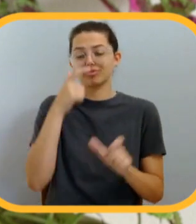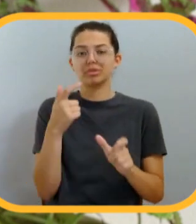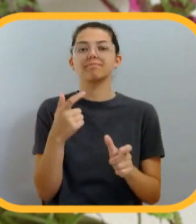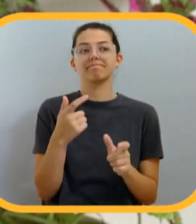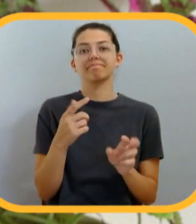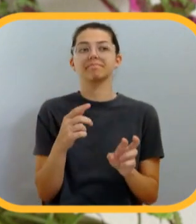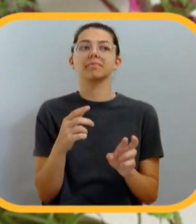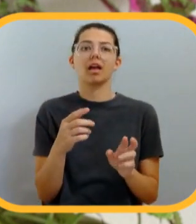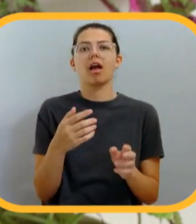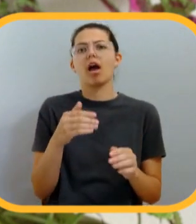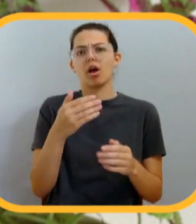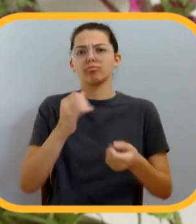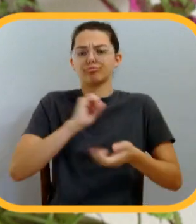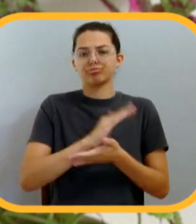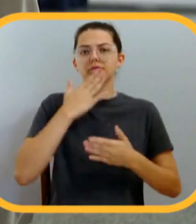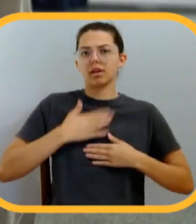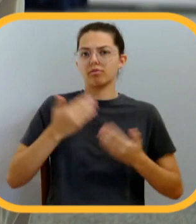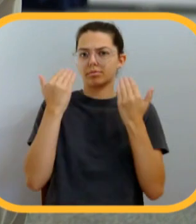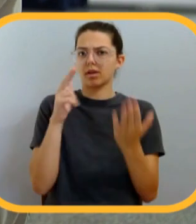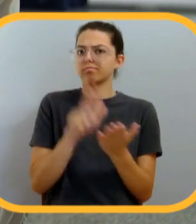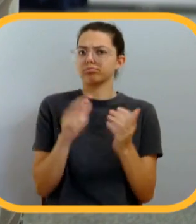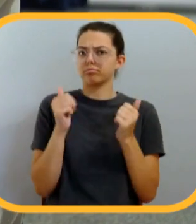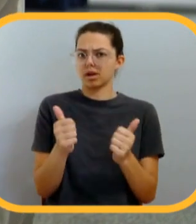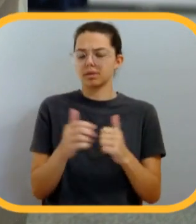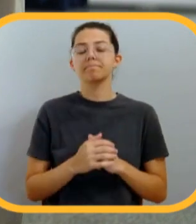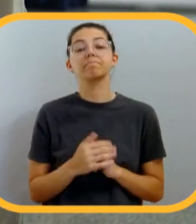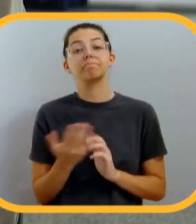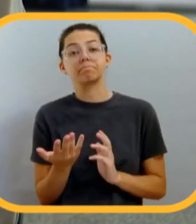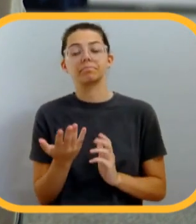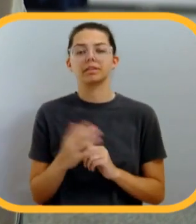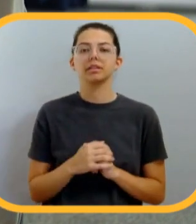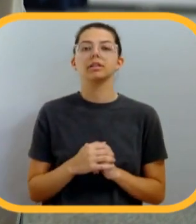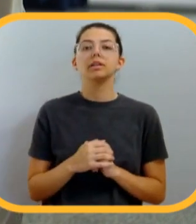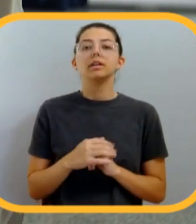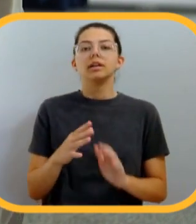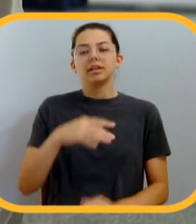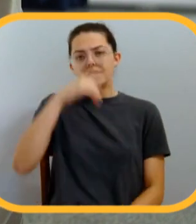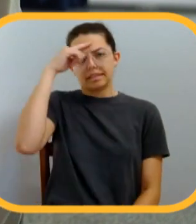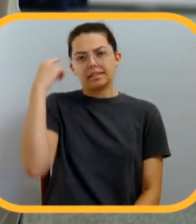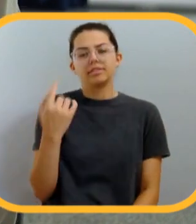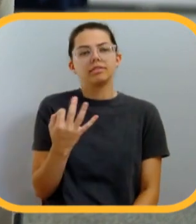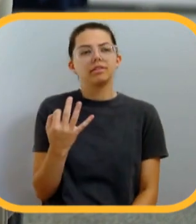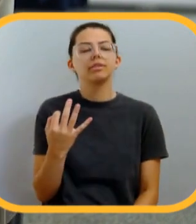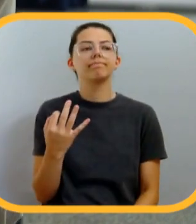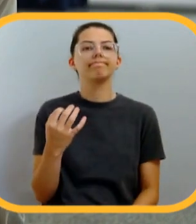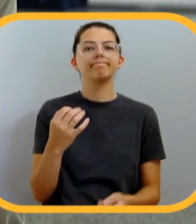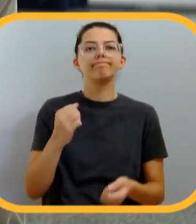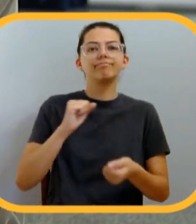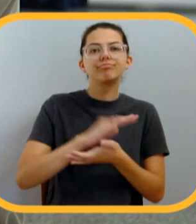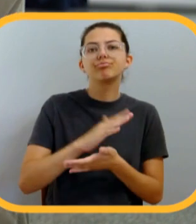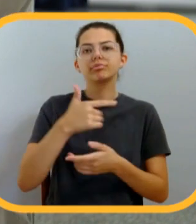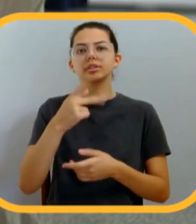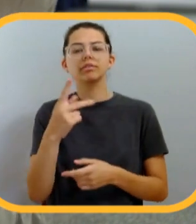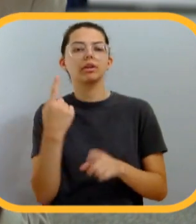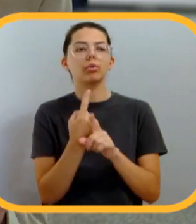nós cidadãos esperamos que o jornalismo nos dê. É difícil dizer se são os órgãos de informação que têm